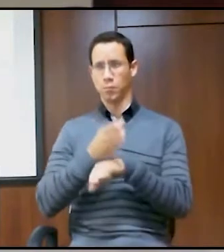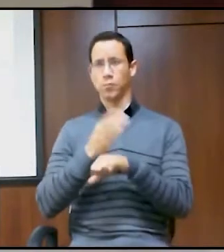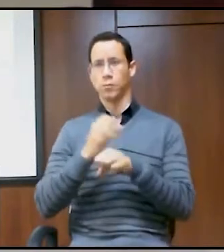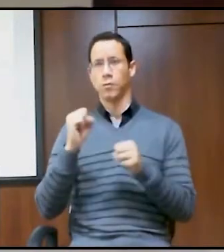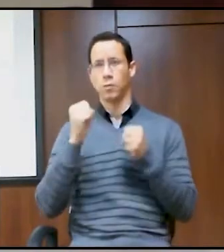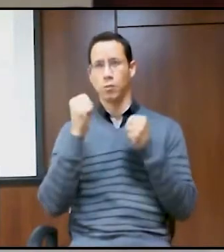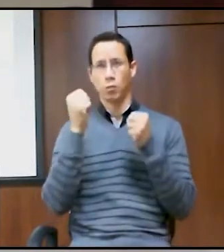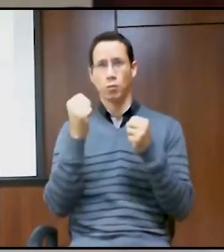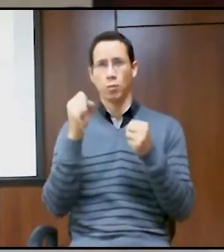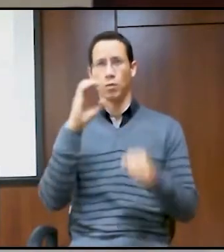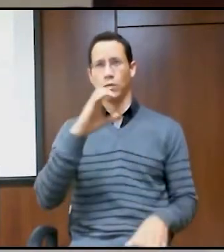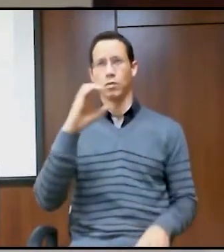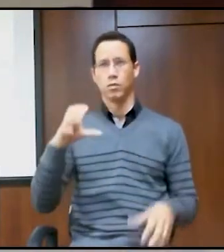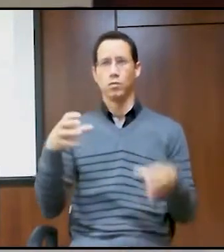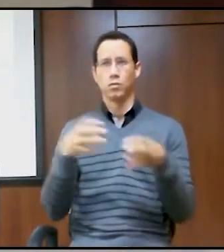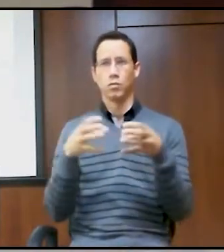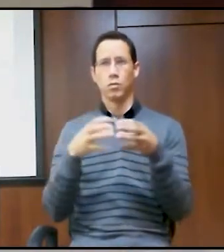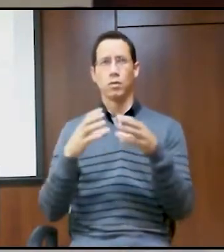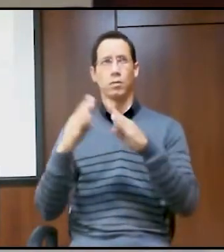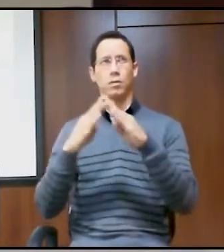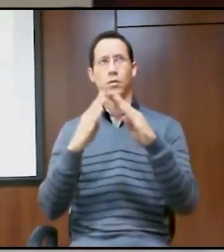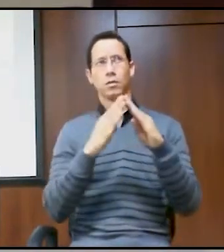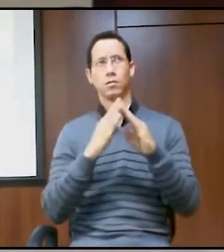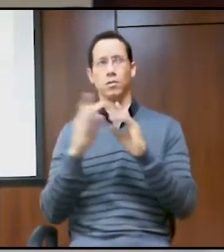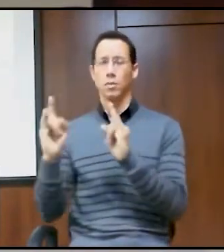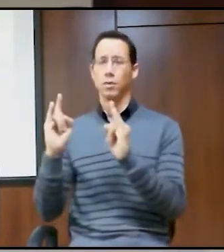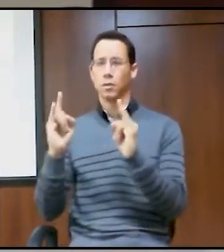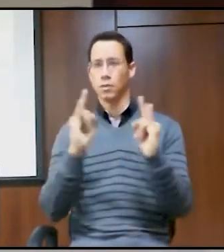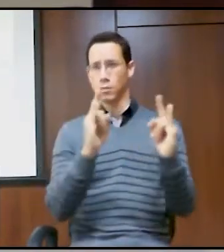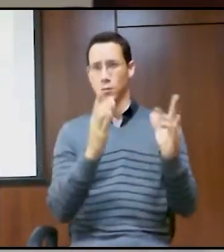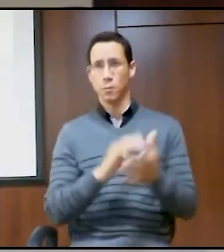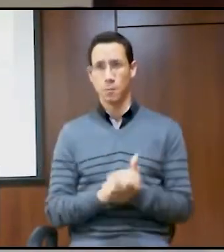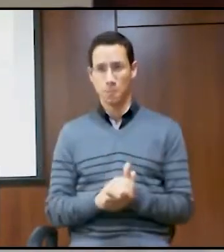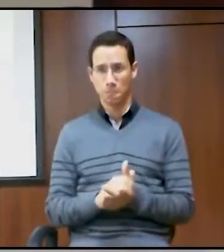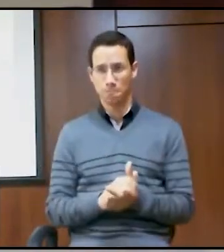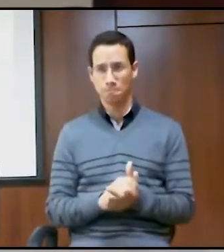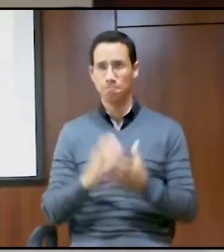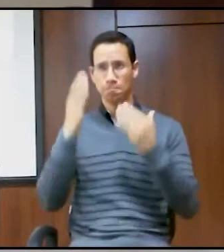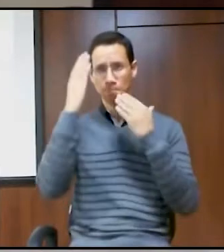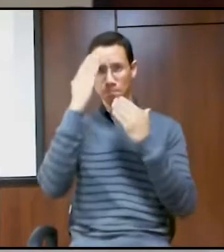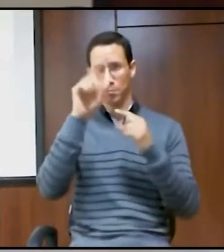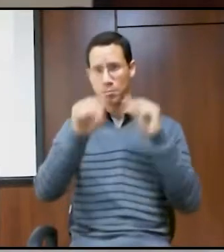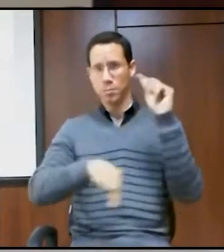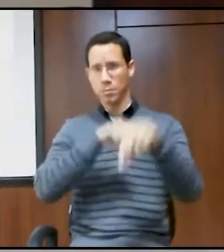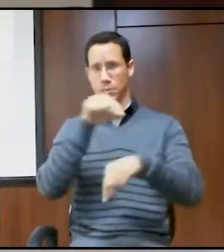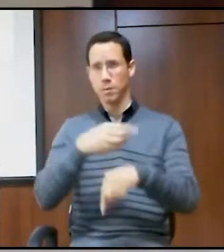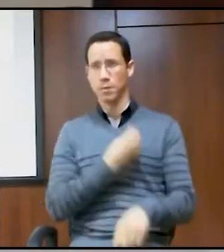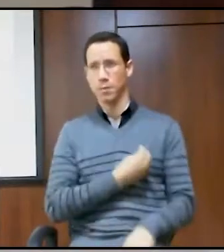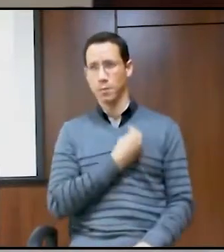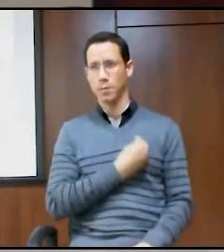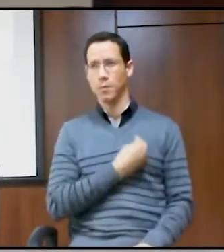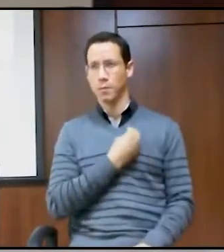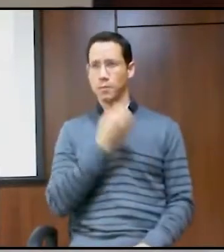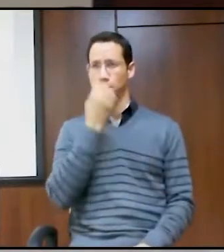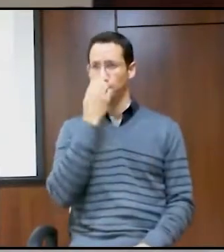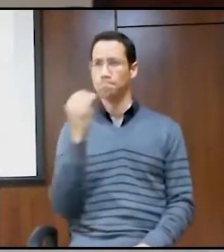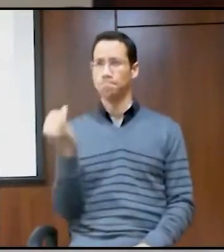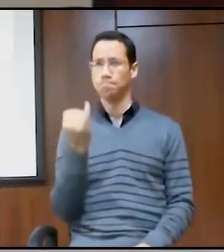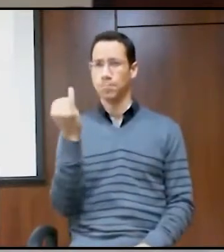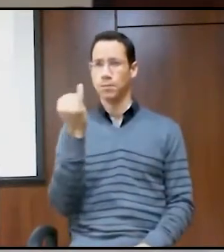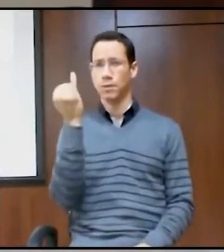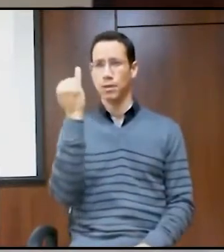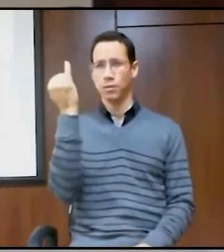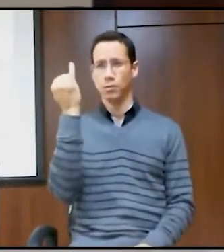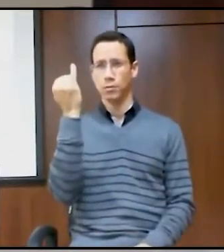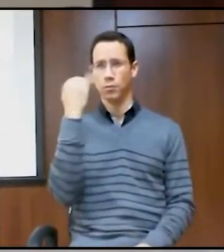na coordenação do Núcleo de Habitação e Urbanismo. Queria agradecer muito a presença de vocês, acho que é significativo como